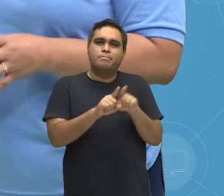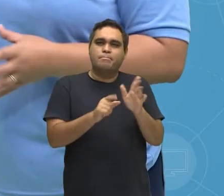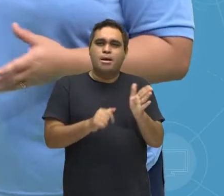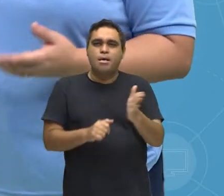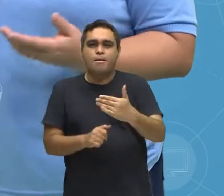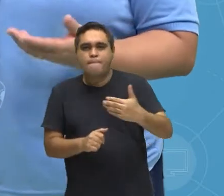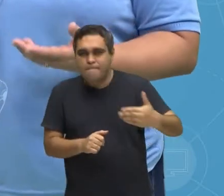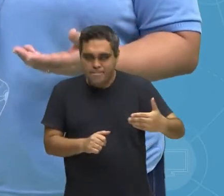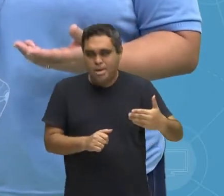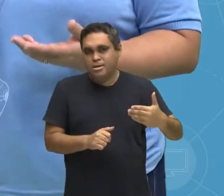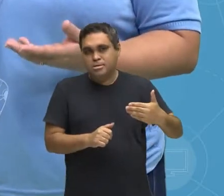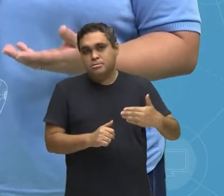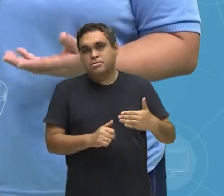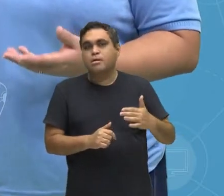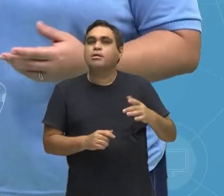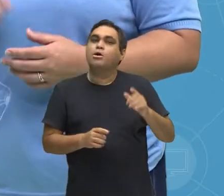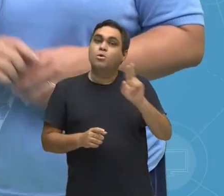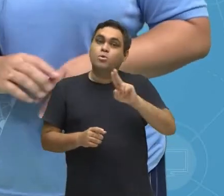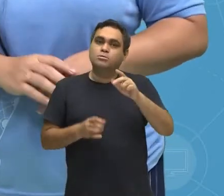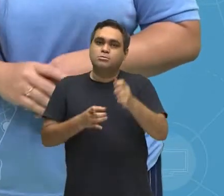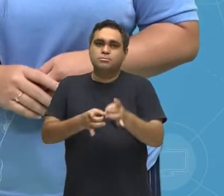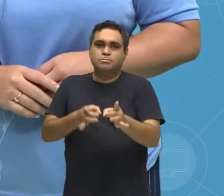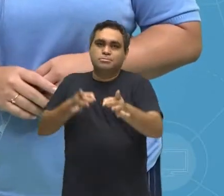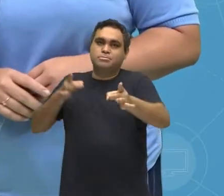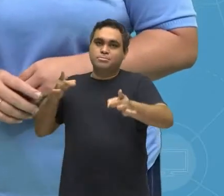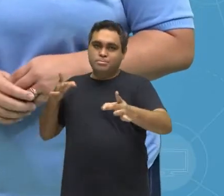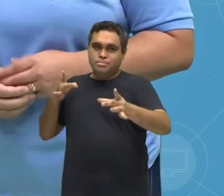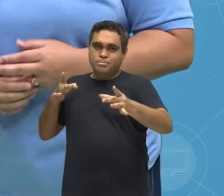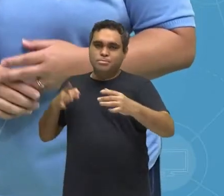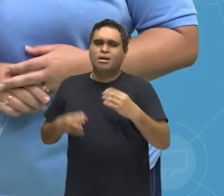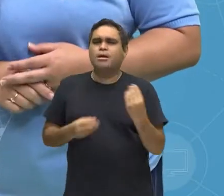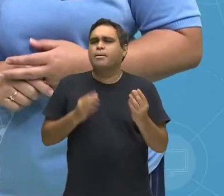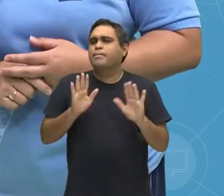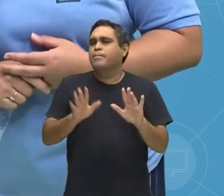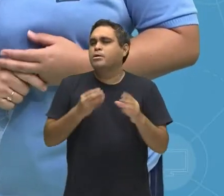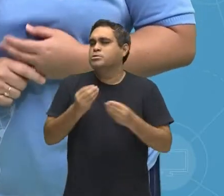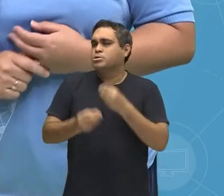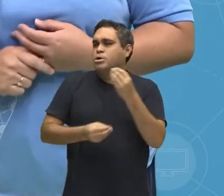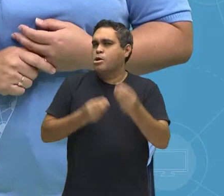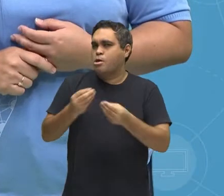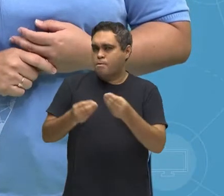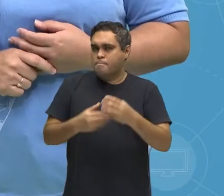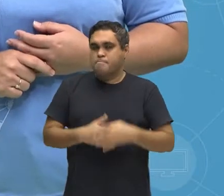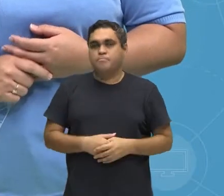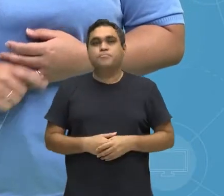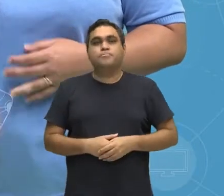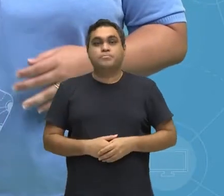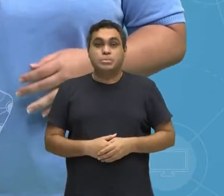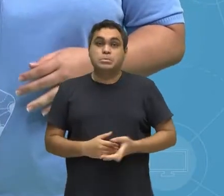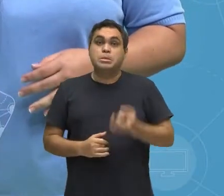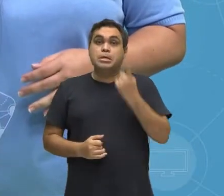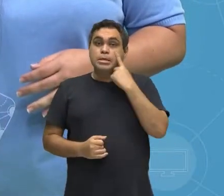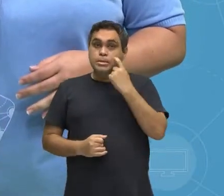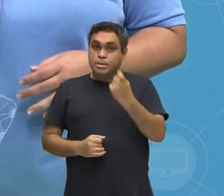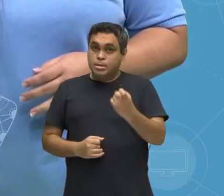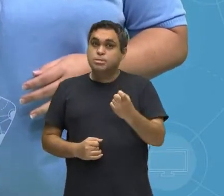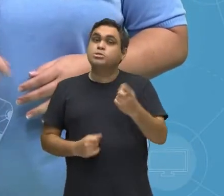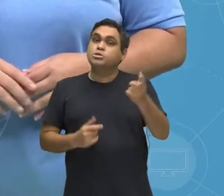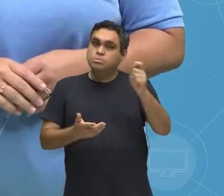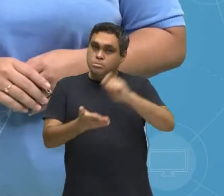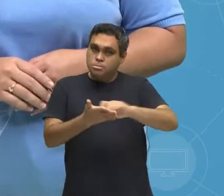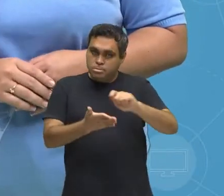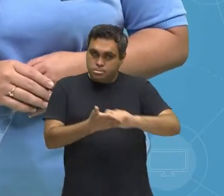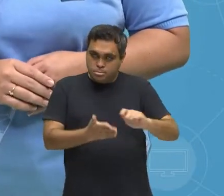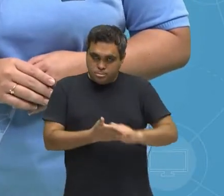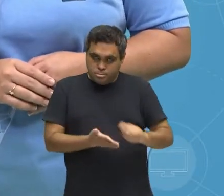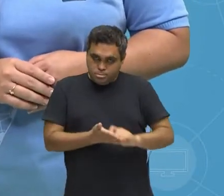instrumento, que no caso é arco e flecha. E como é que funciona essa competição? É bem interessante, já vai anotando aí no